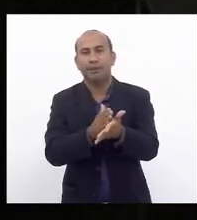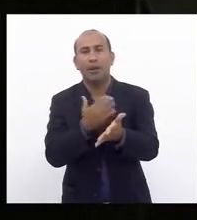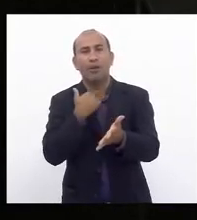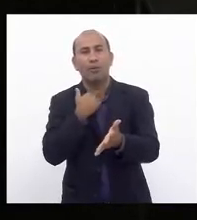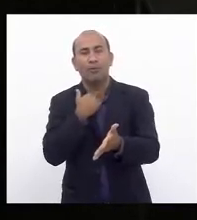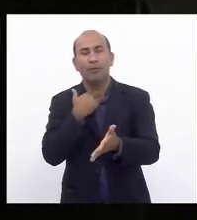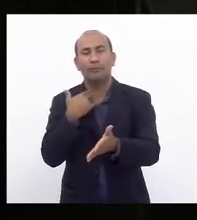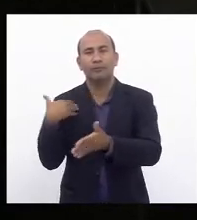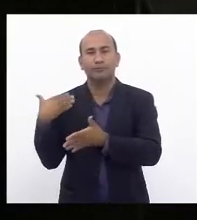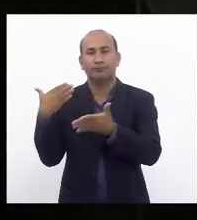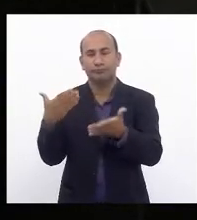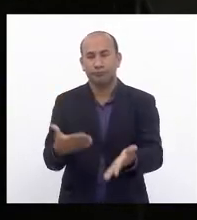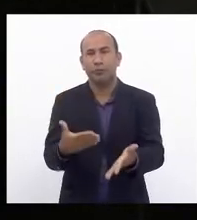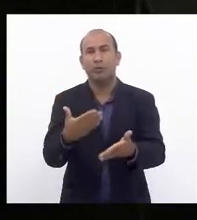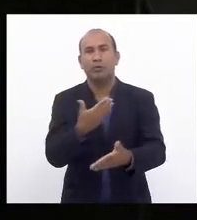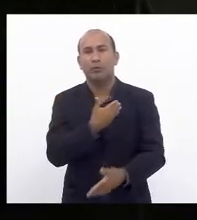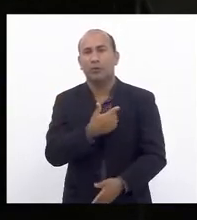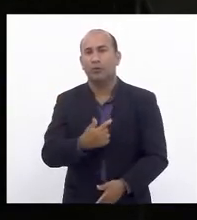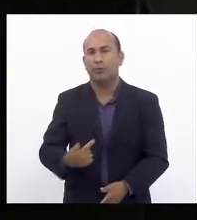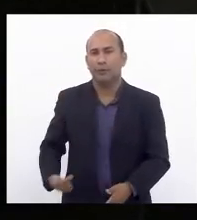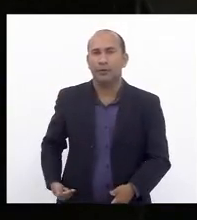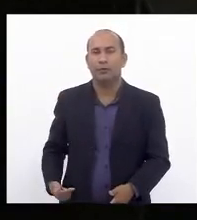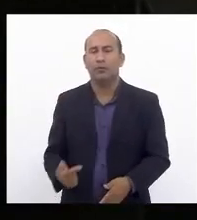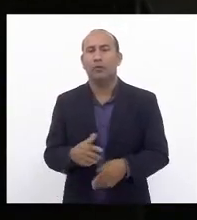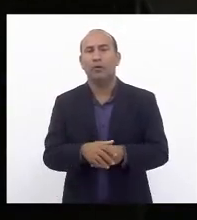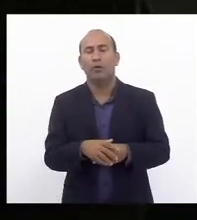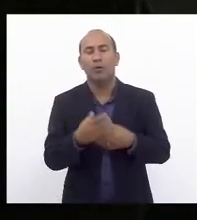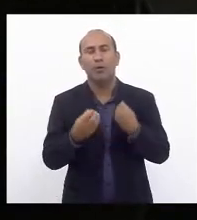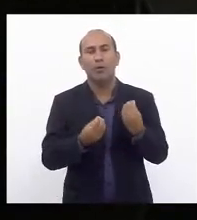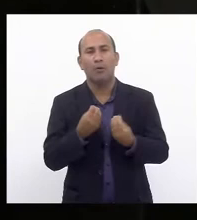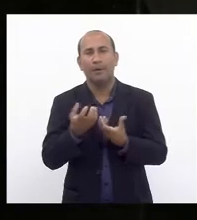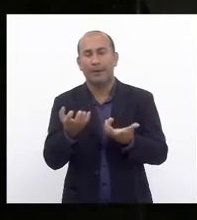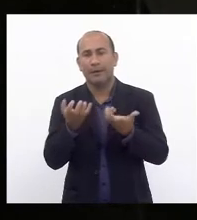comparecer o governador Cláudio Castro, como previsto. E